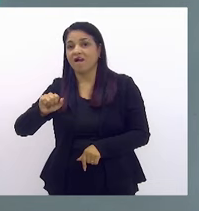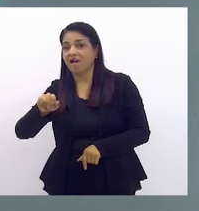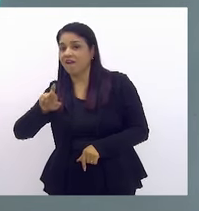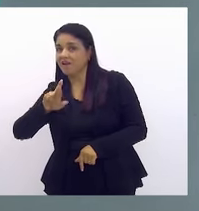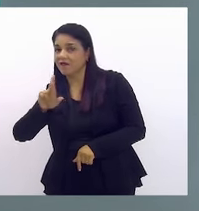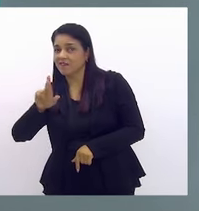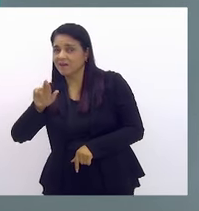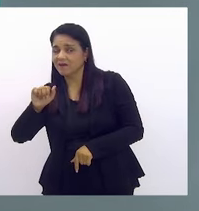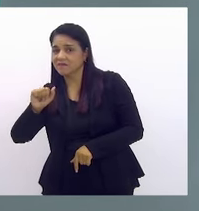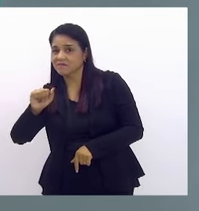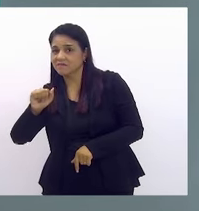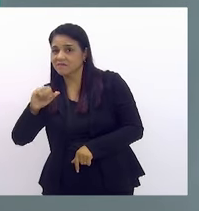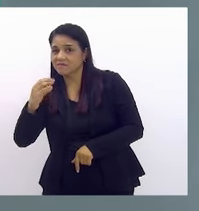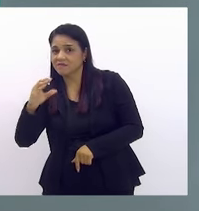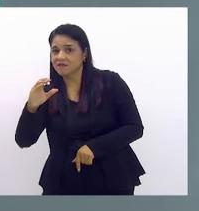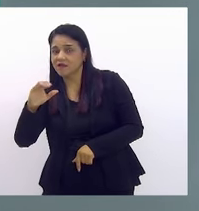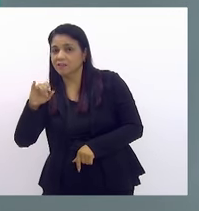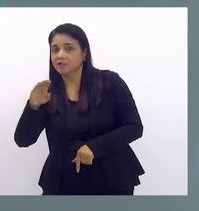está muito